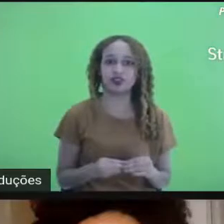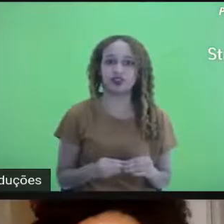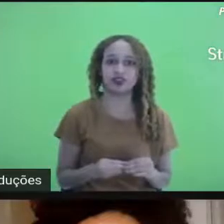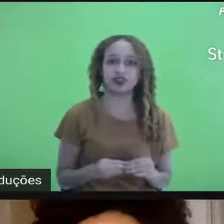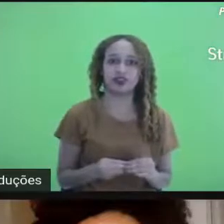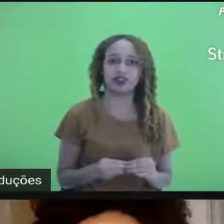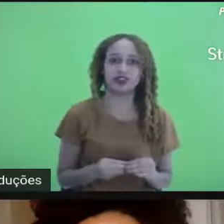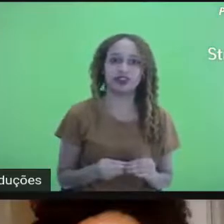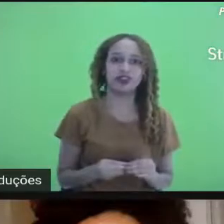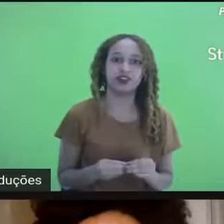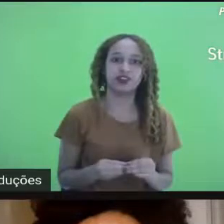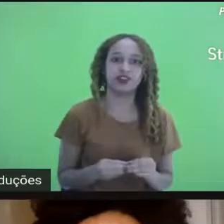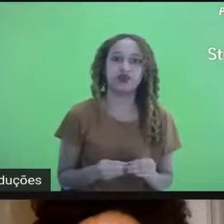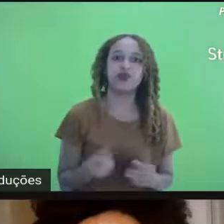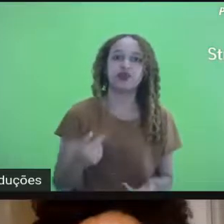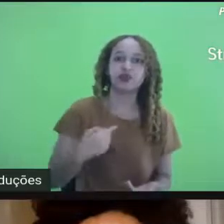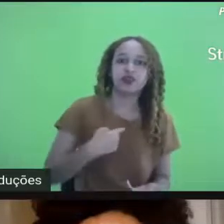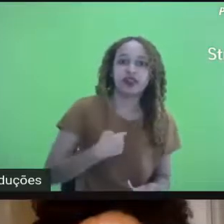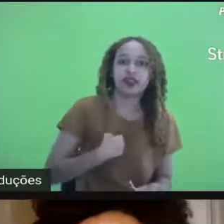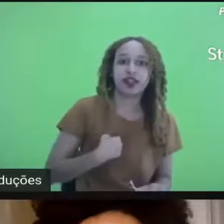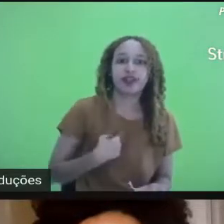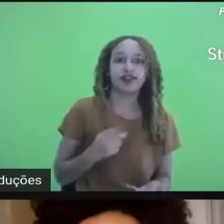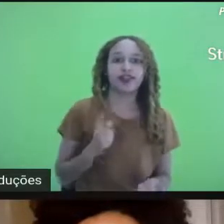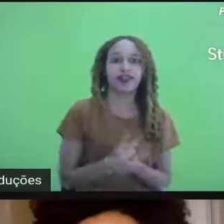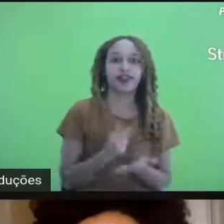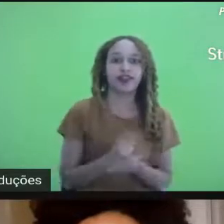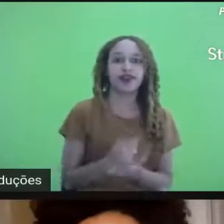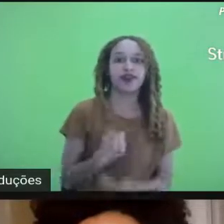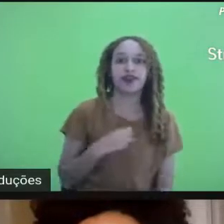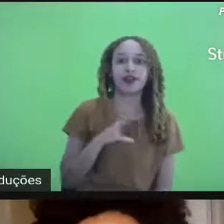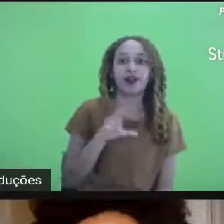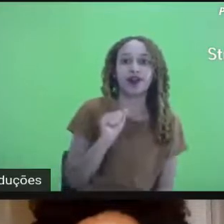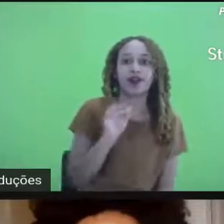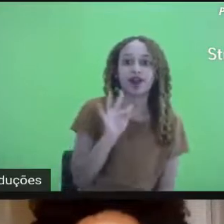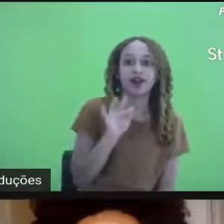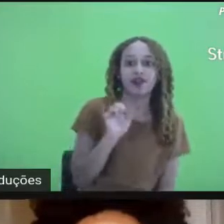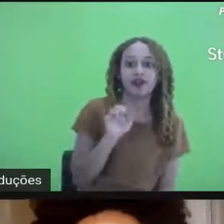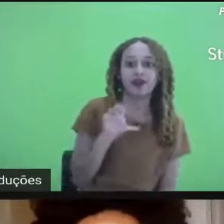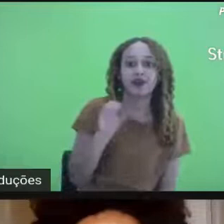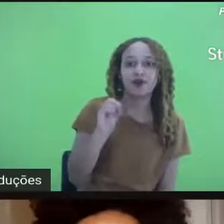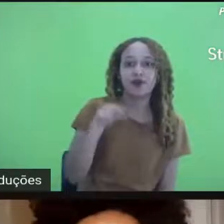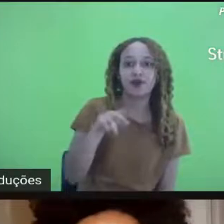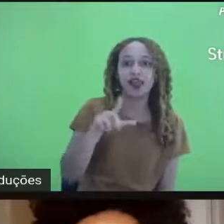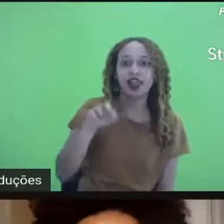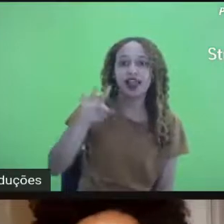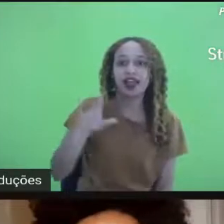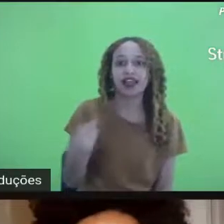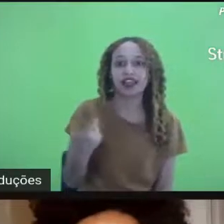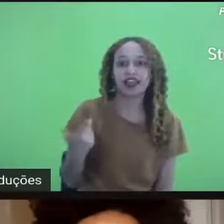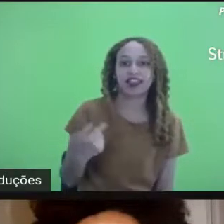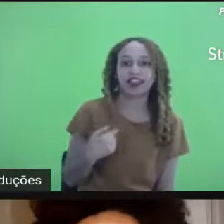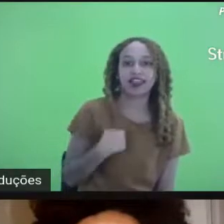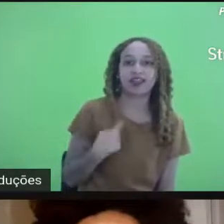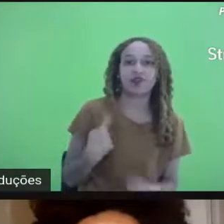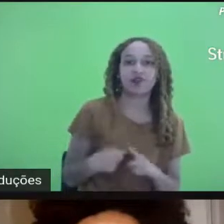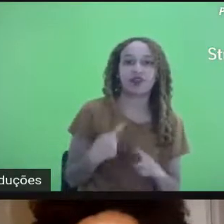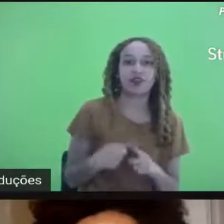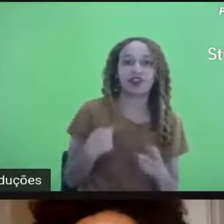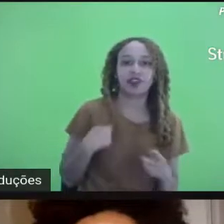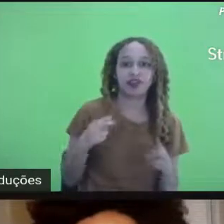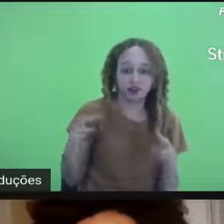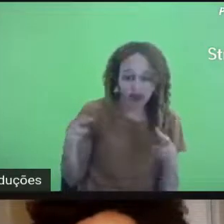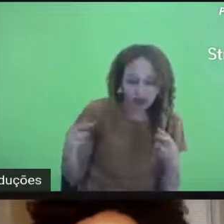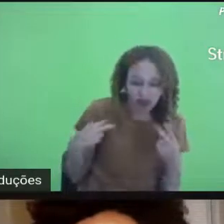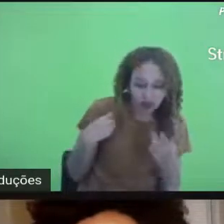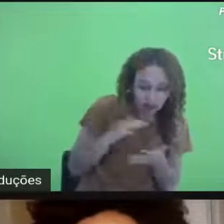era criança, eu era sempre café com leite porque eu corria menos. Então, eu falava, finge que ela está na brincadeira, mas no fundo ninguém estava ligando muito para mim. E é isso que